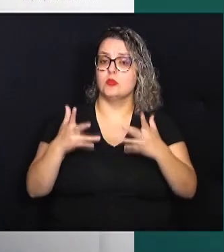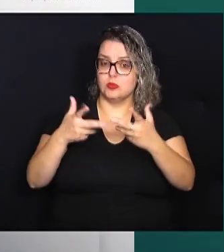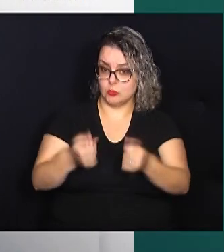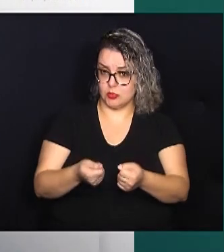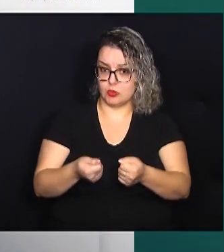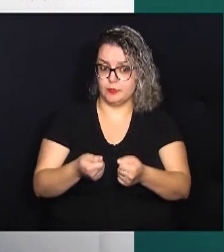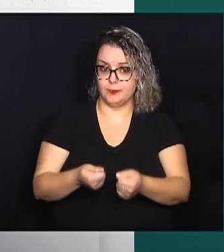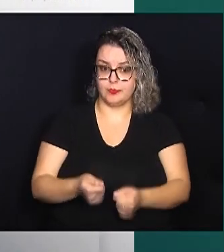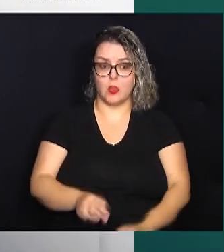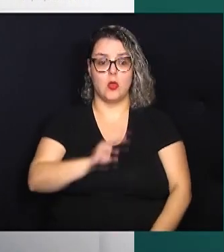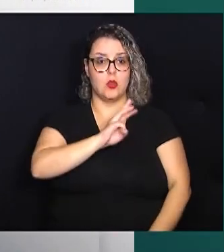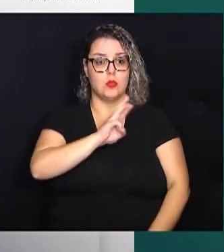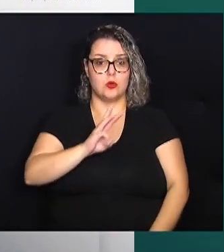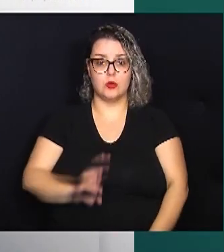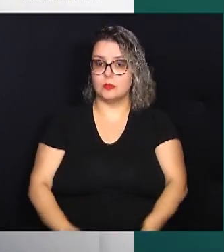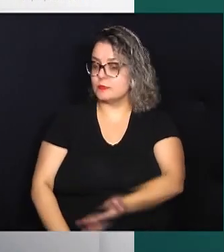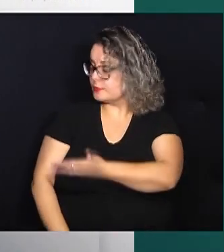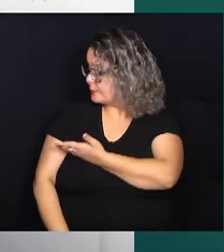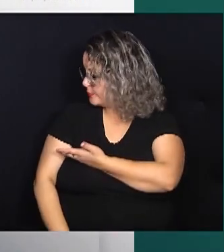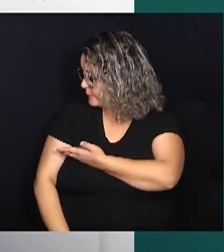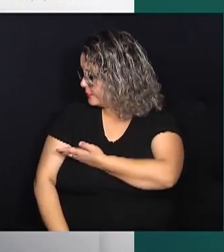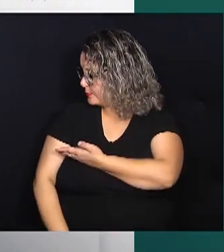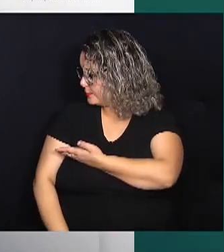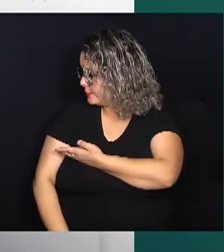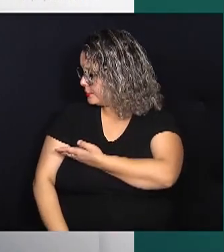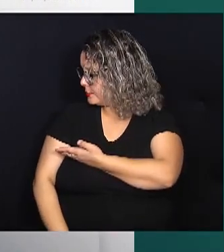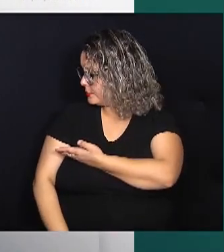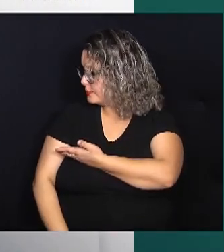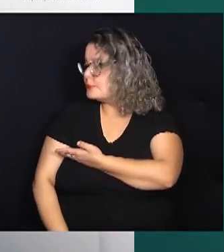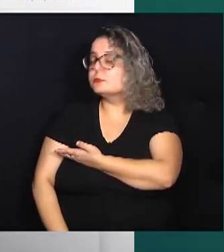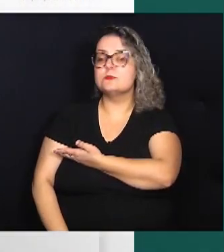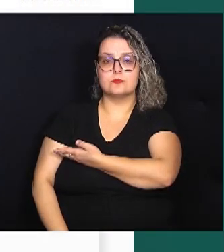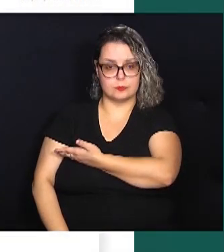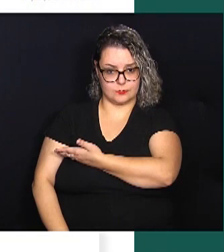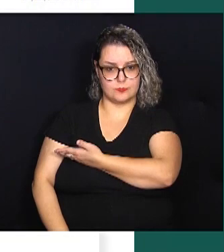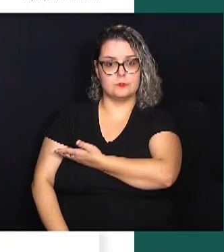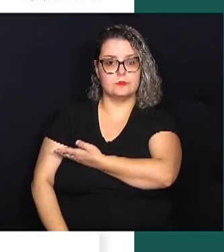A plataforma é virtual e pode ser acessada no endereço